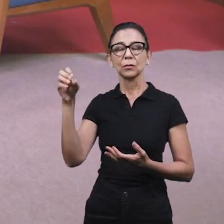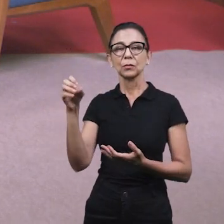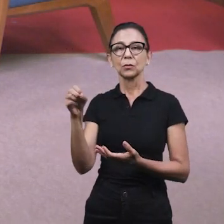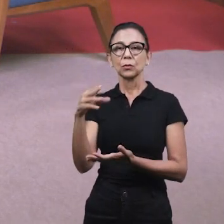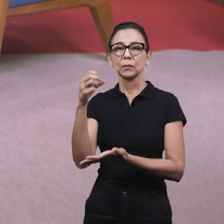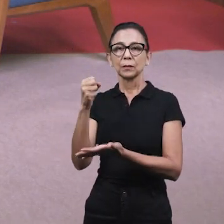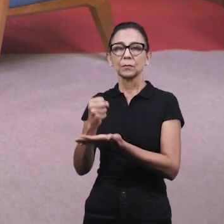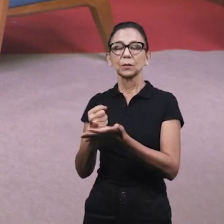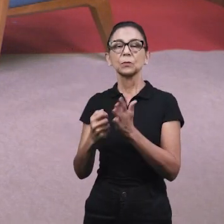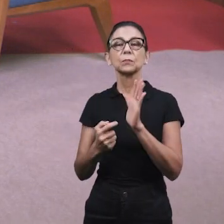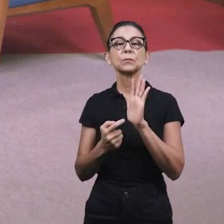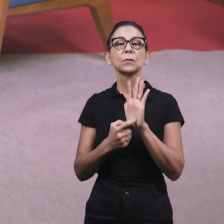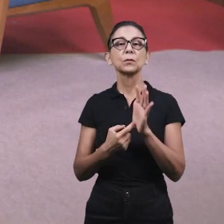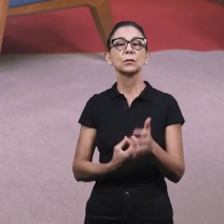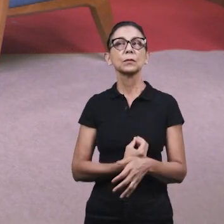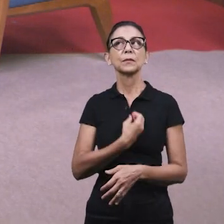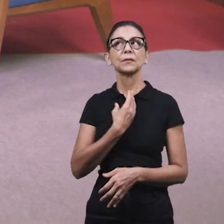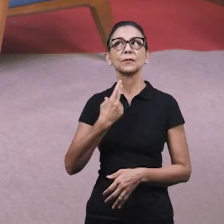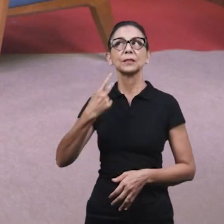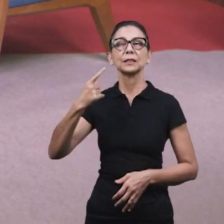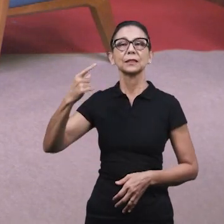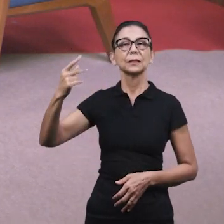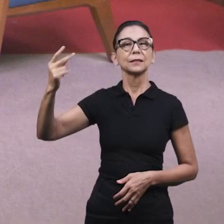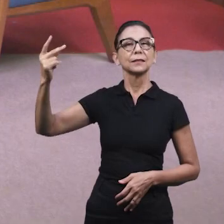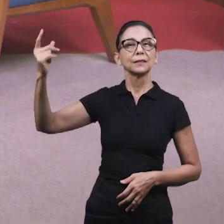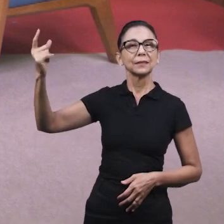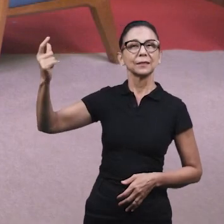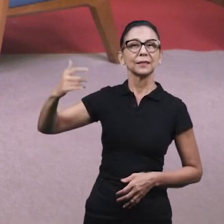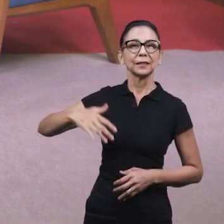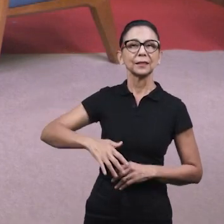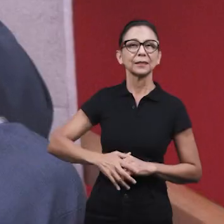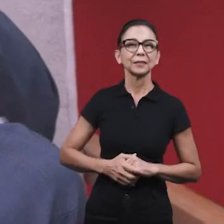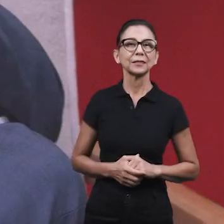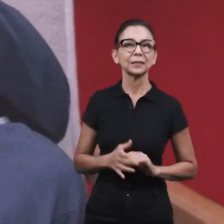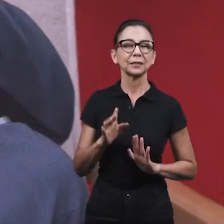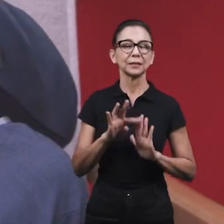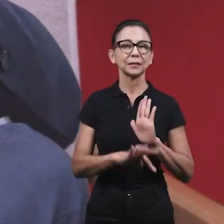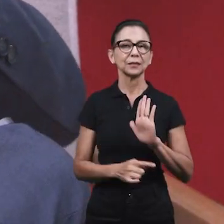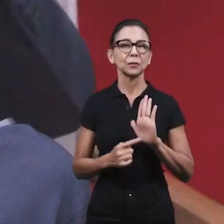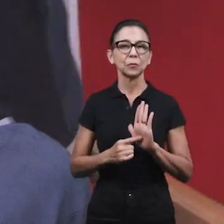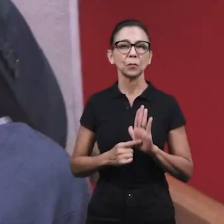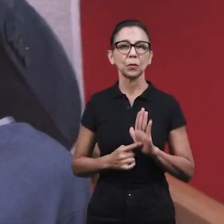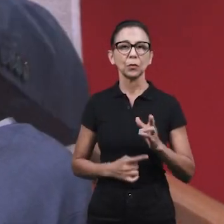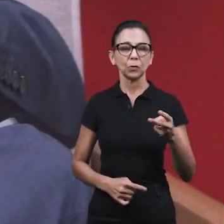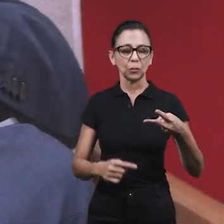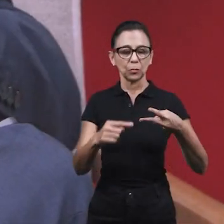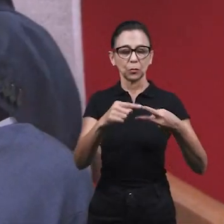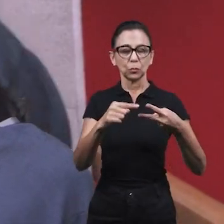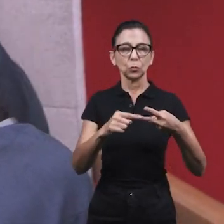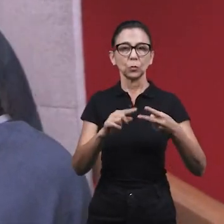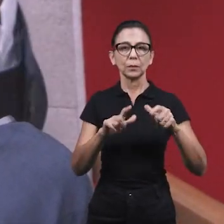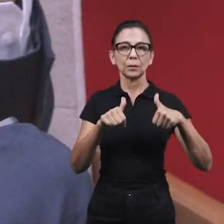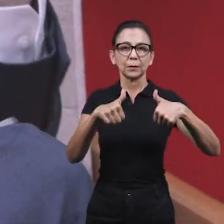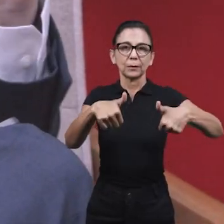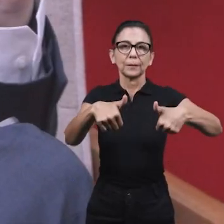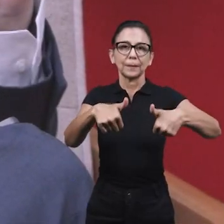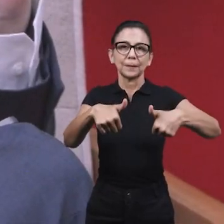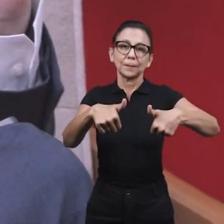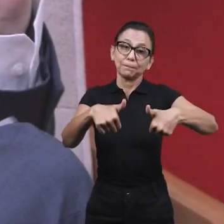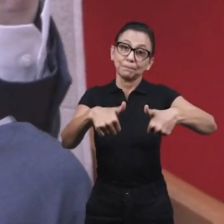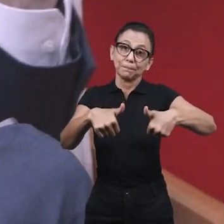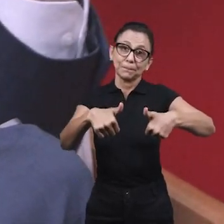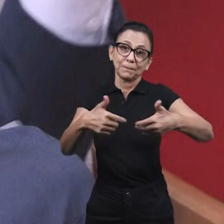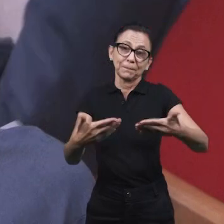É isso mesmo. E esse texto é notável, porque mostra duas ações que o homem tem que